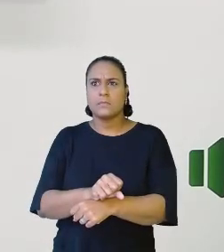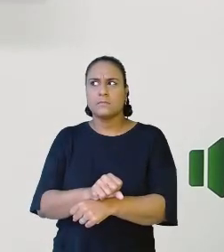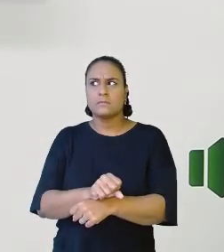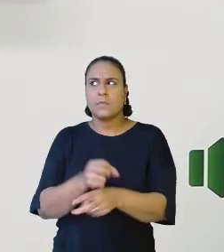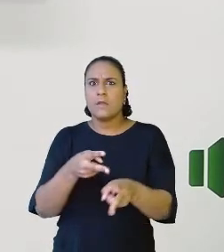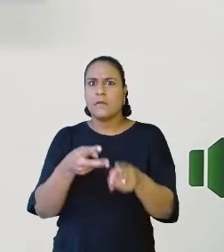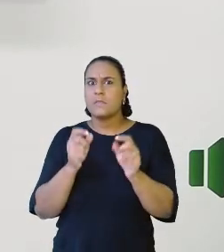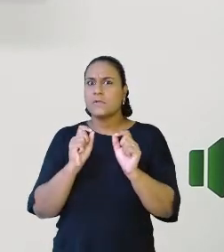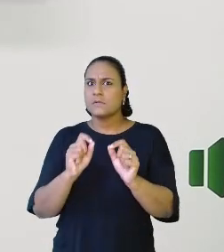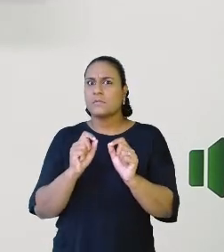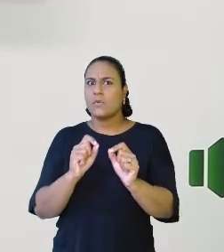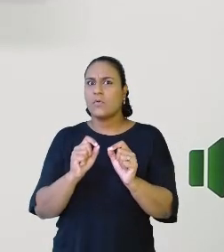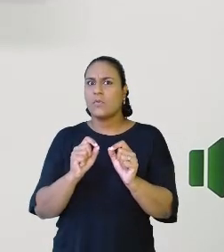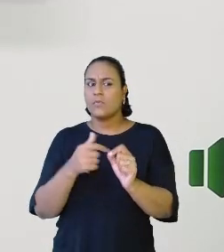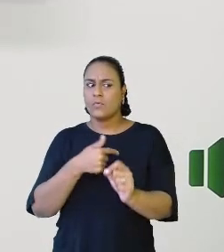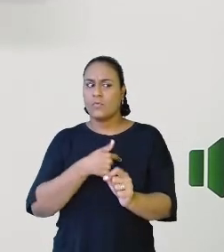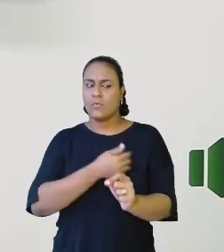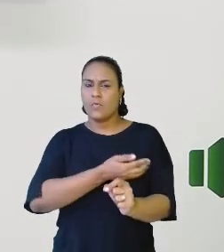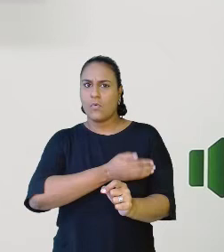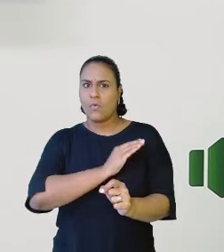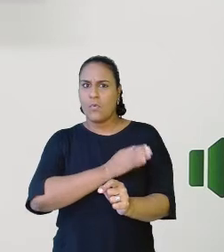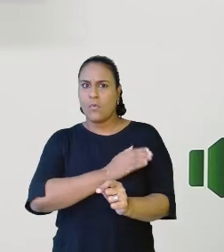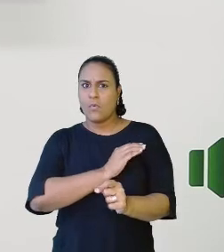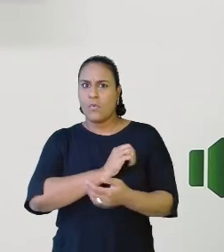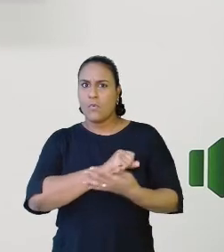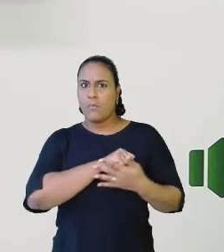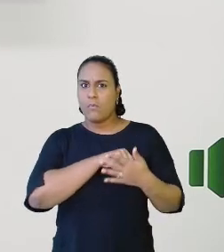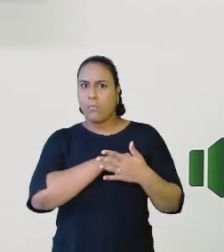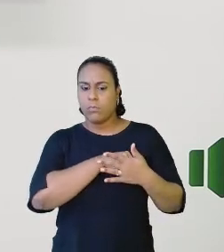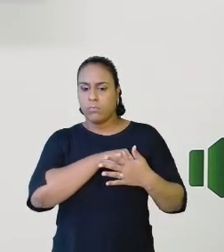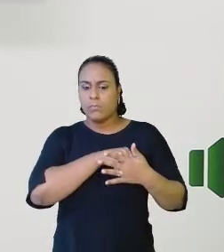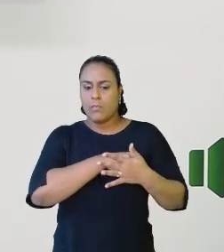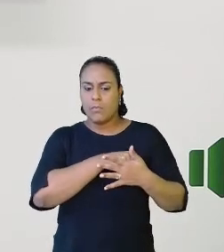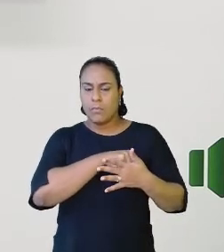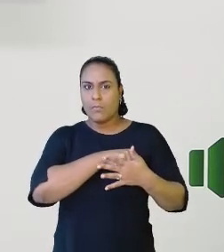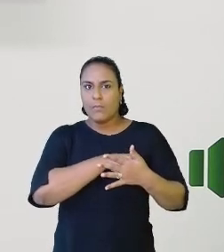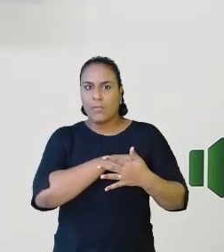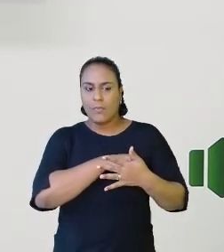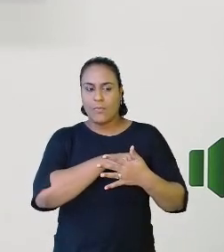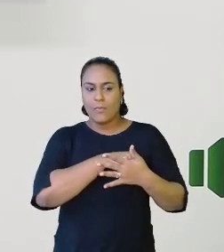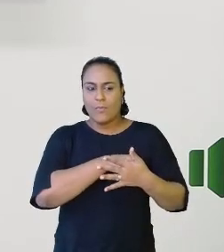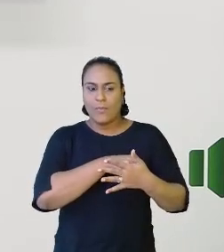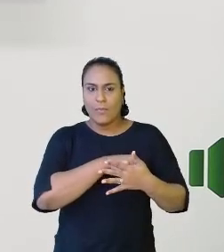perceber que este coração, ele está aí, batendo,